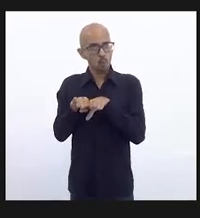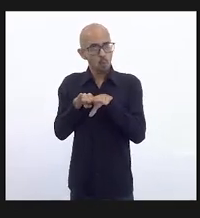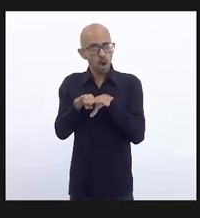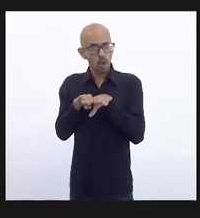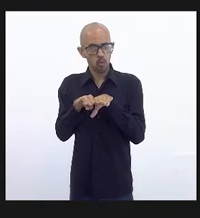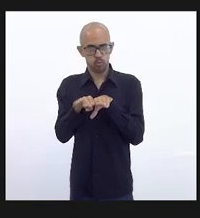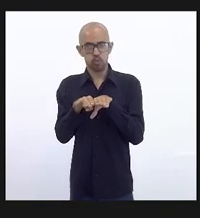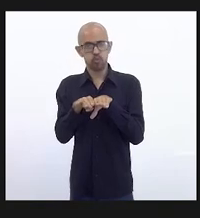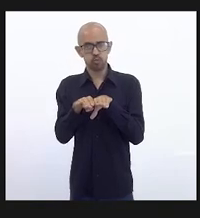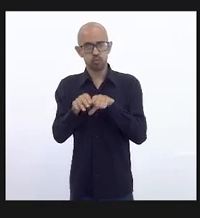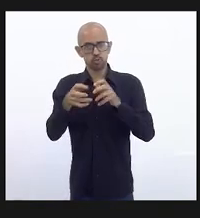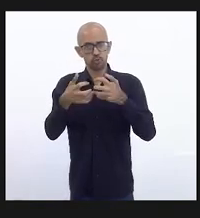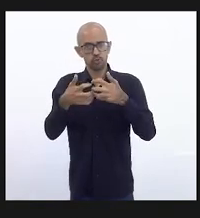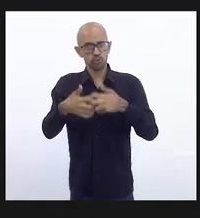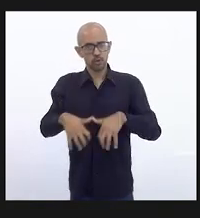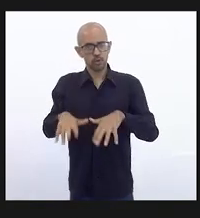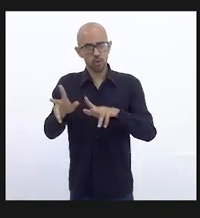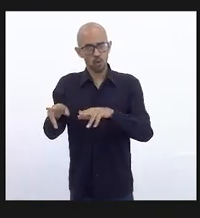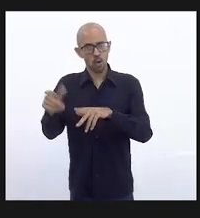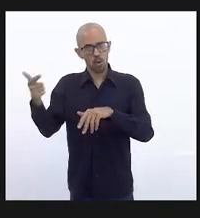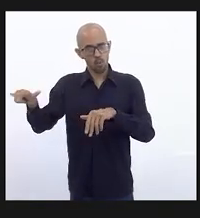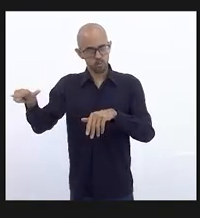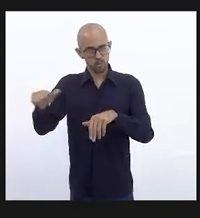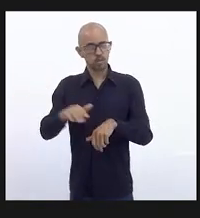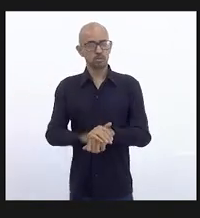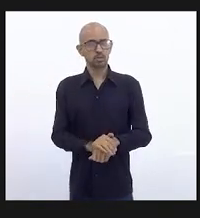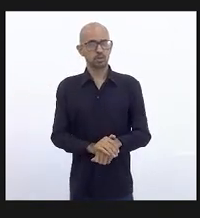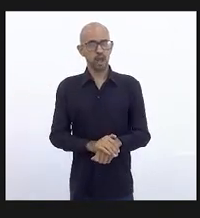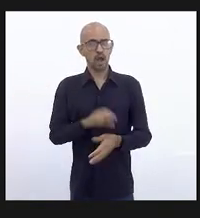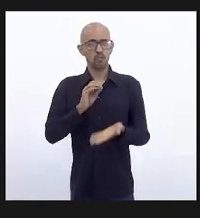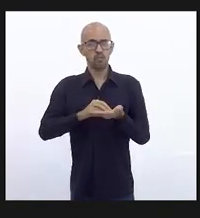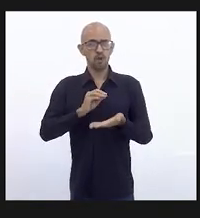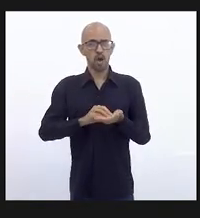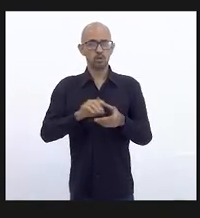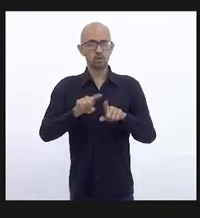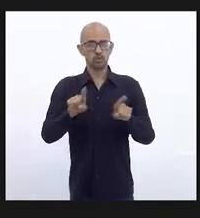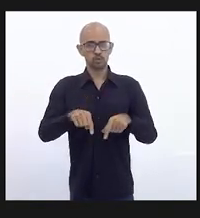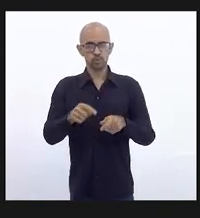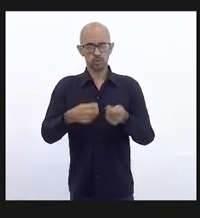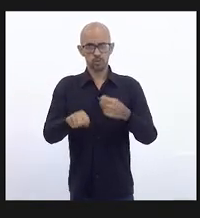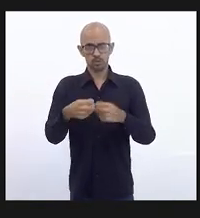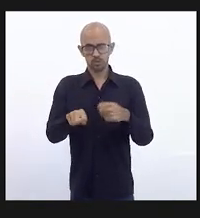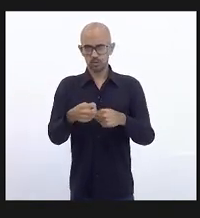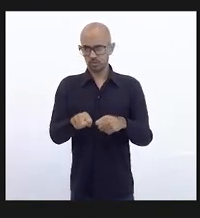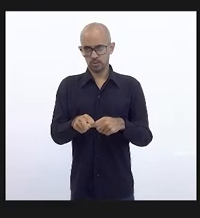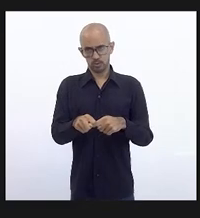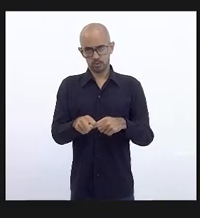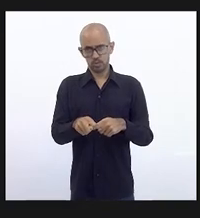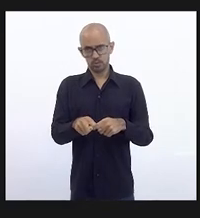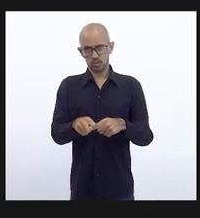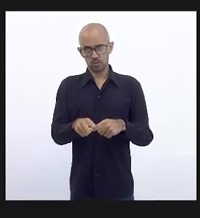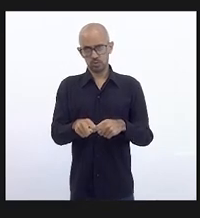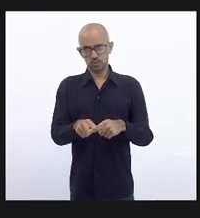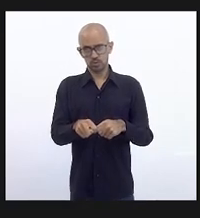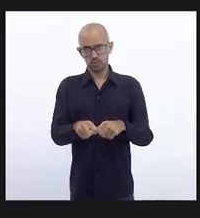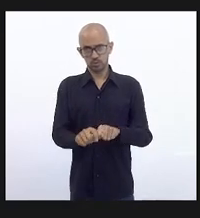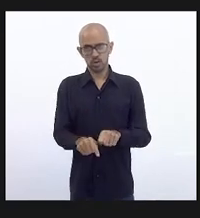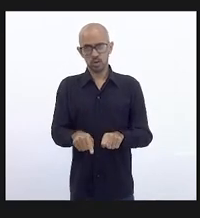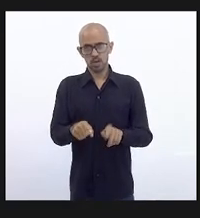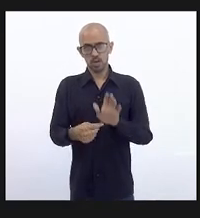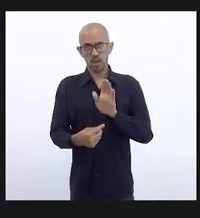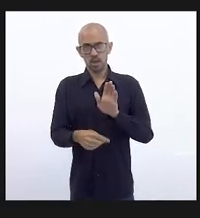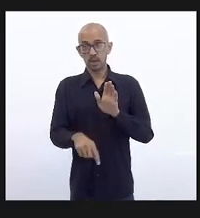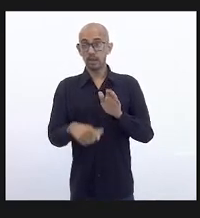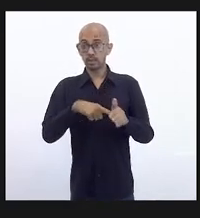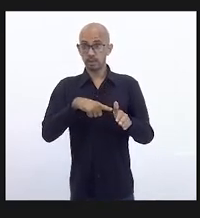existência, de autonomia do que outras. A falta de servidores administrativos na UESO consta em lei.